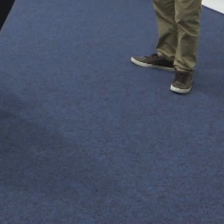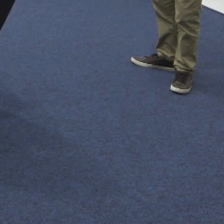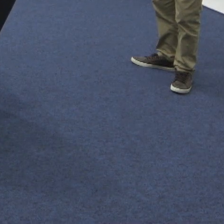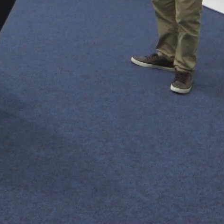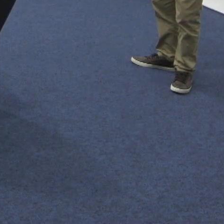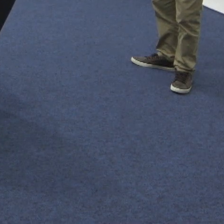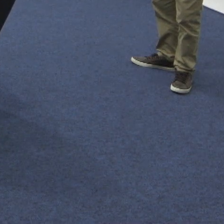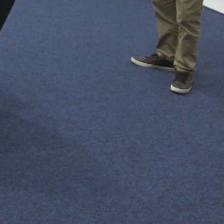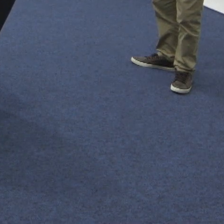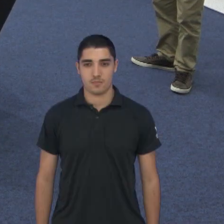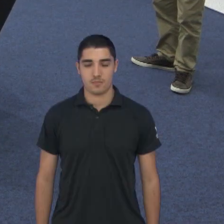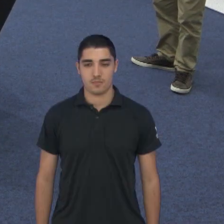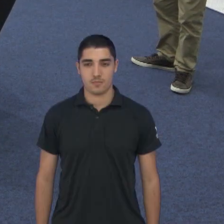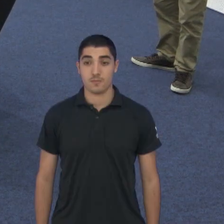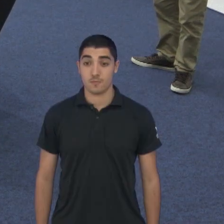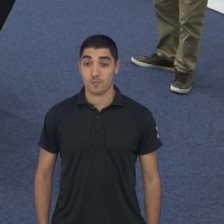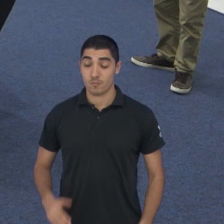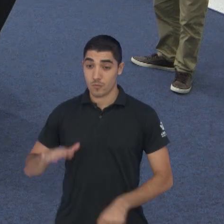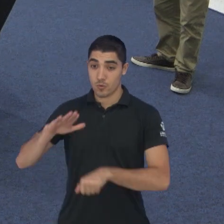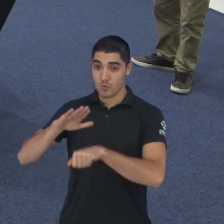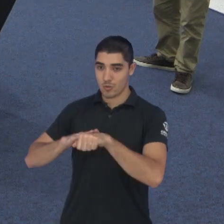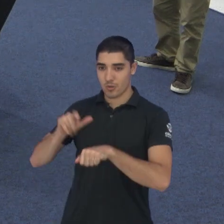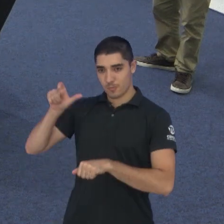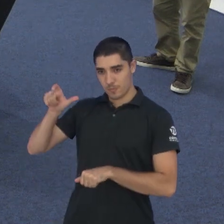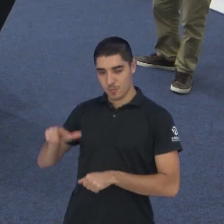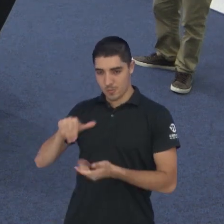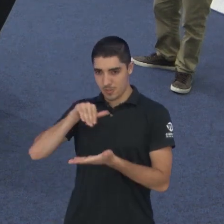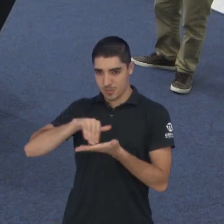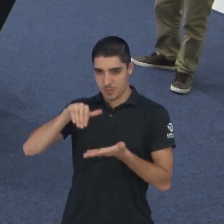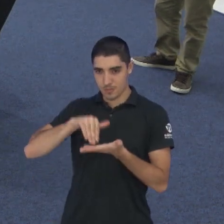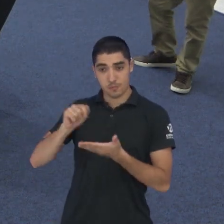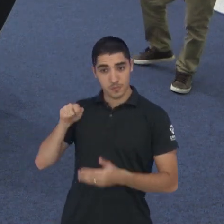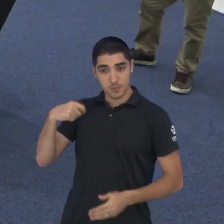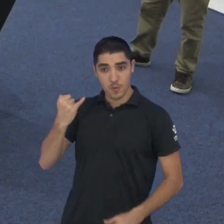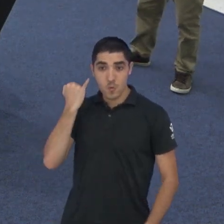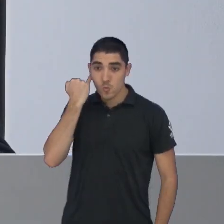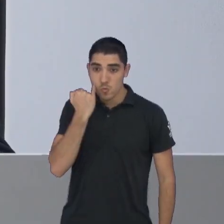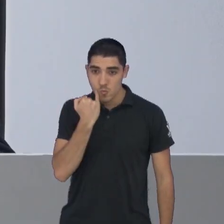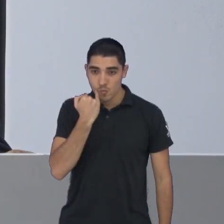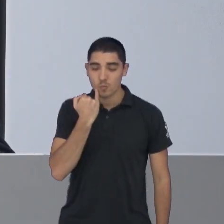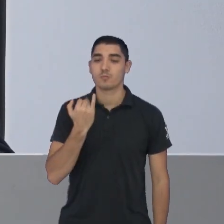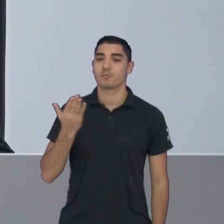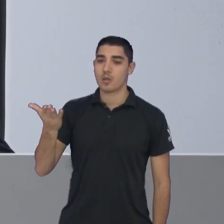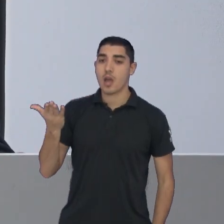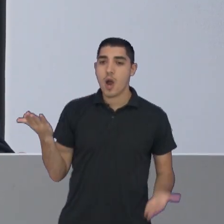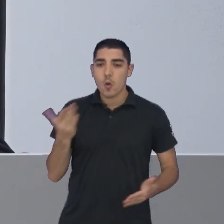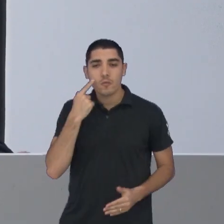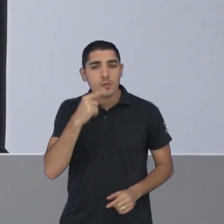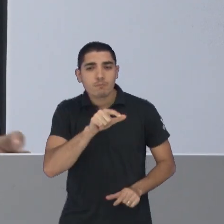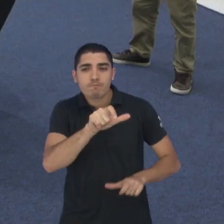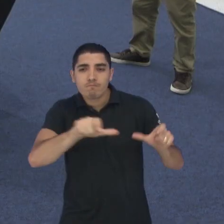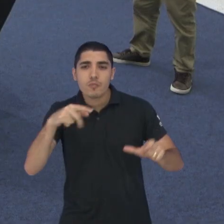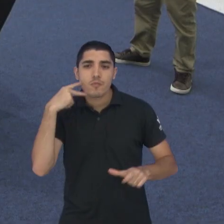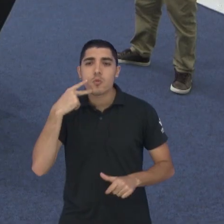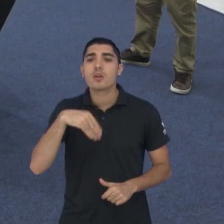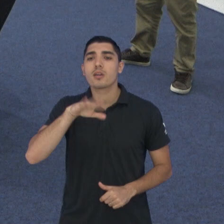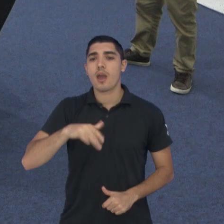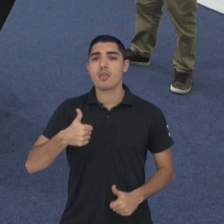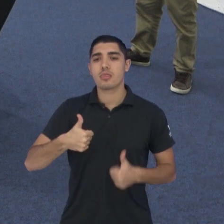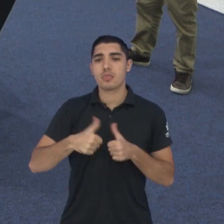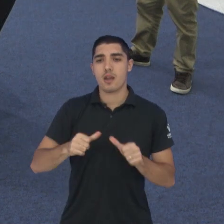Convoco o senhor secretário Zé Luiz Nunes para que faça verificação de presença.